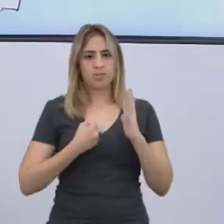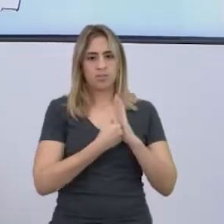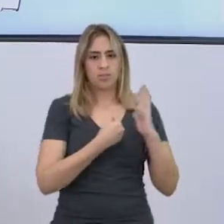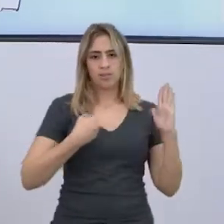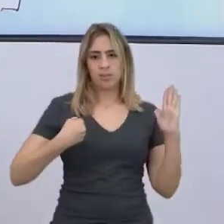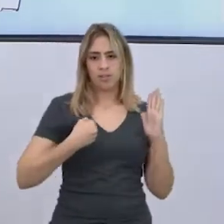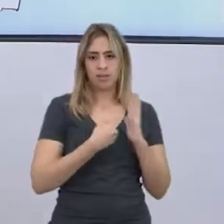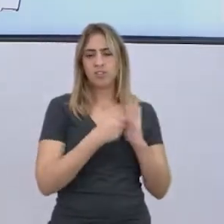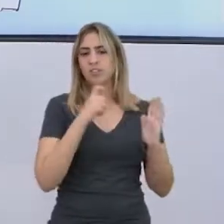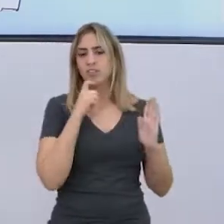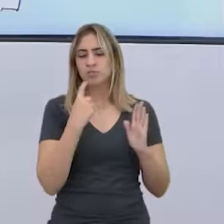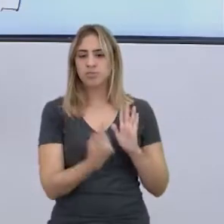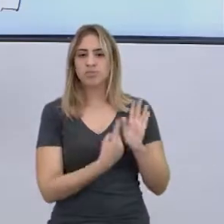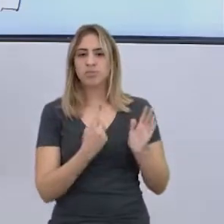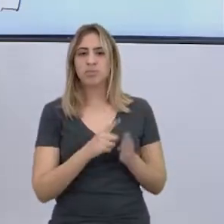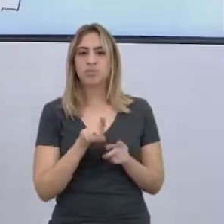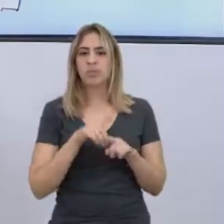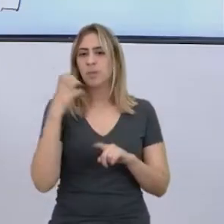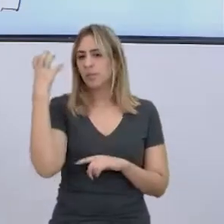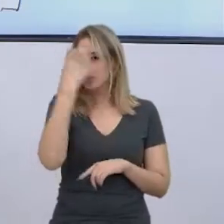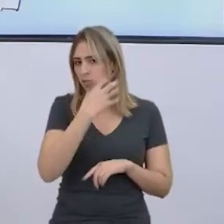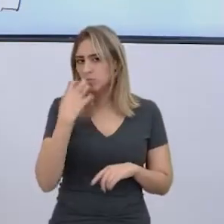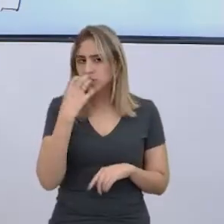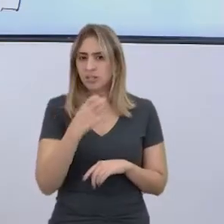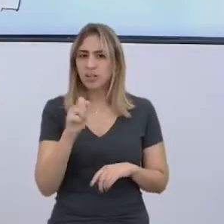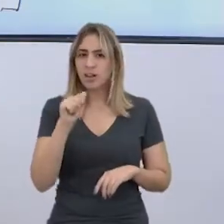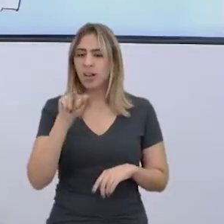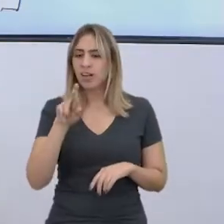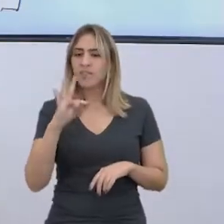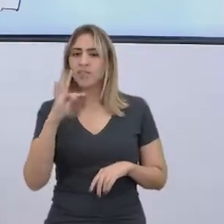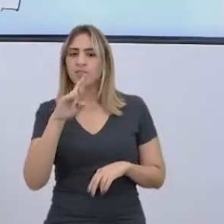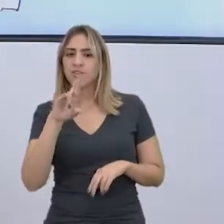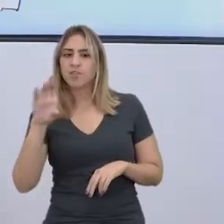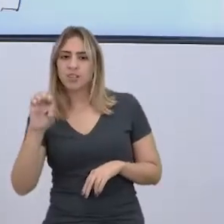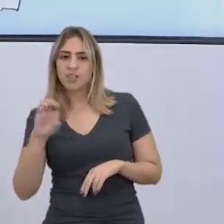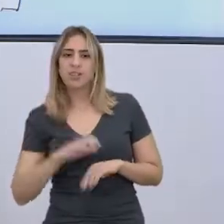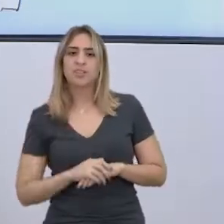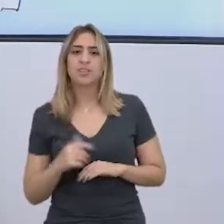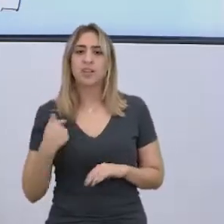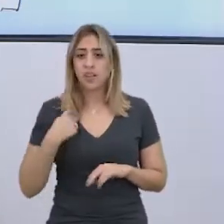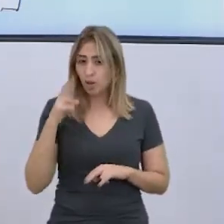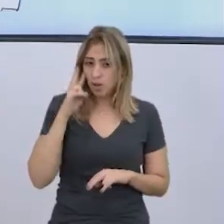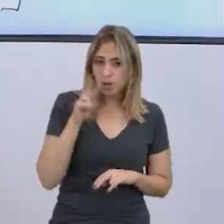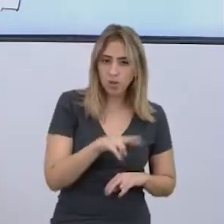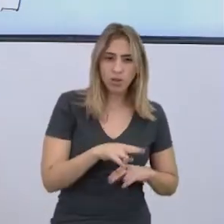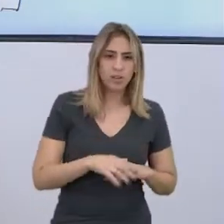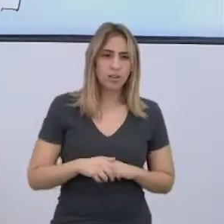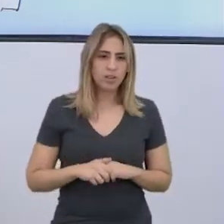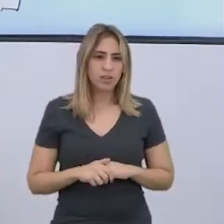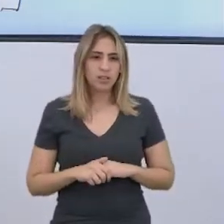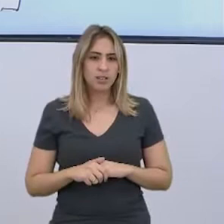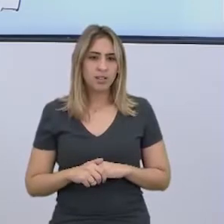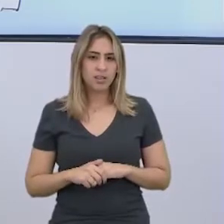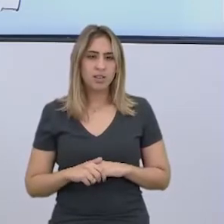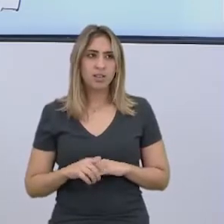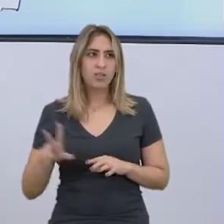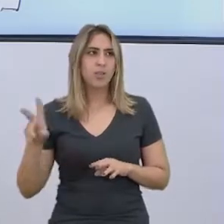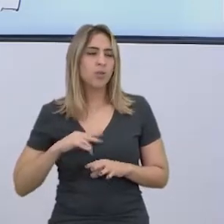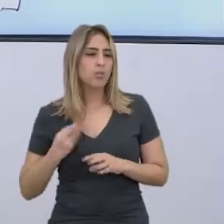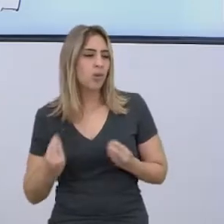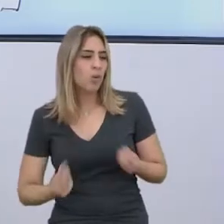comunidades dos apaixonados por air fryer. Eu sou essa pessoa. Porque eu olho, eu falo assim, mano, como eu vivi